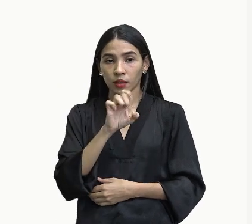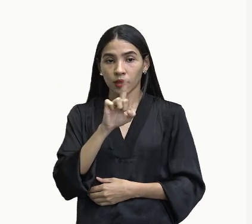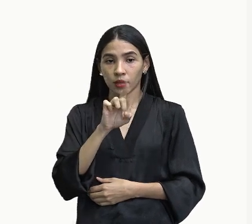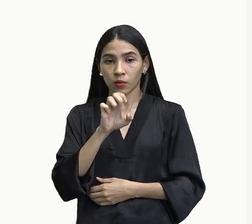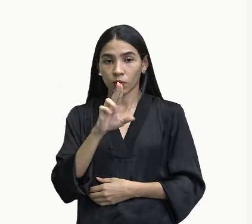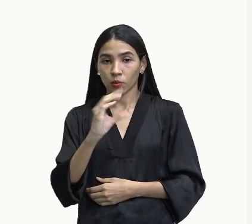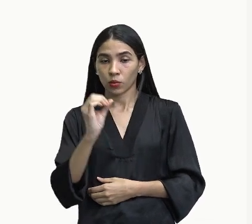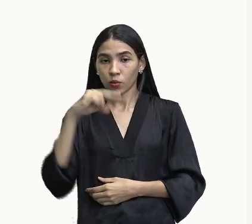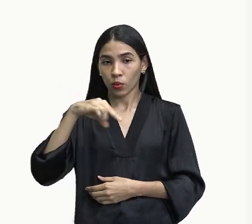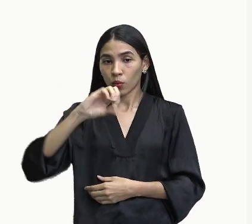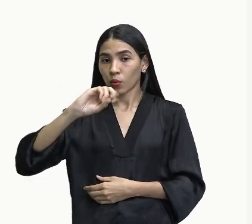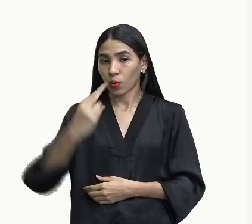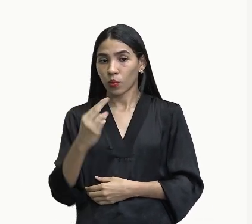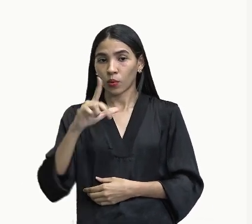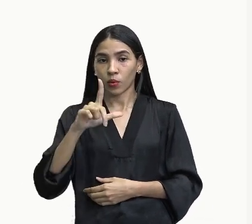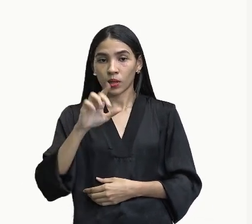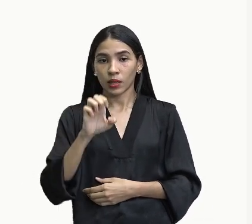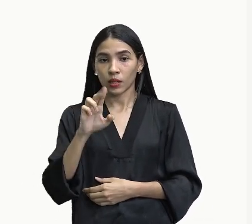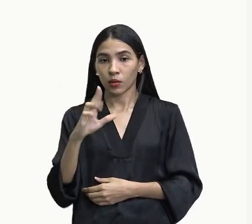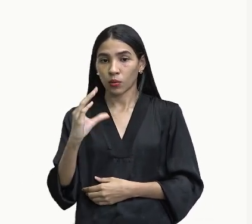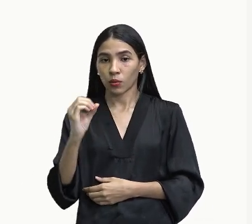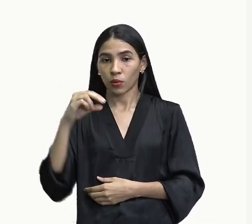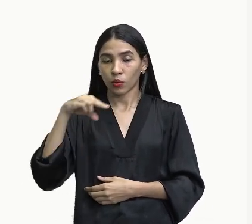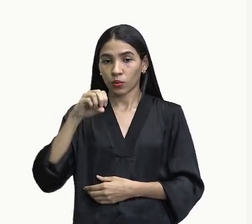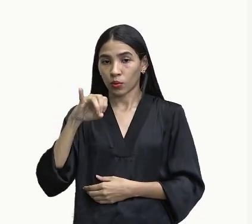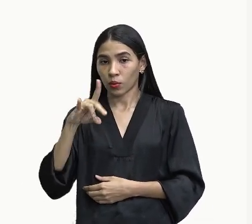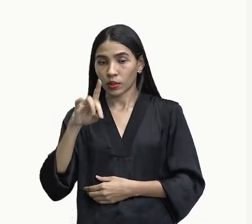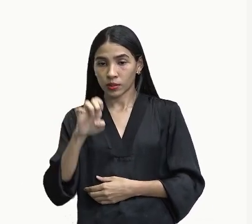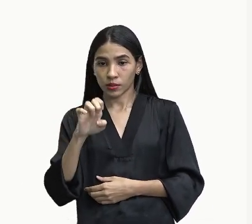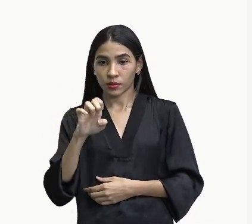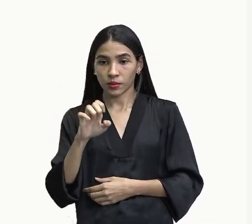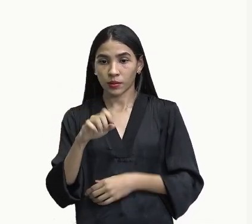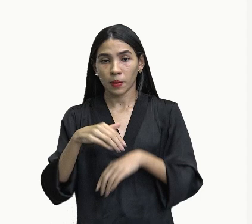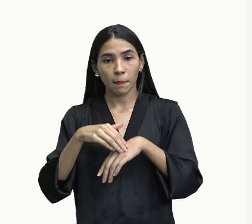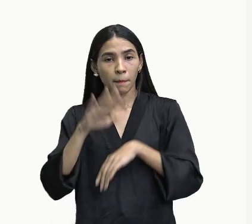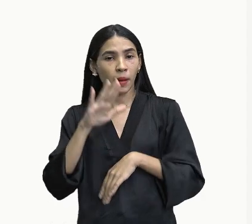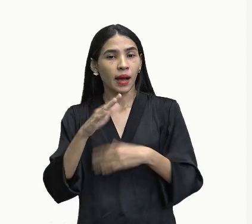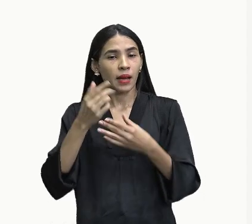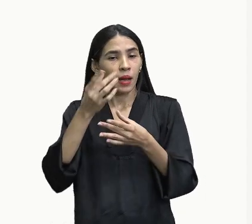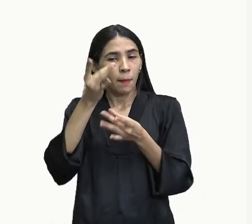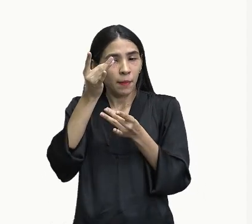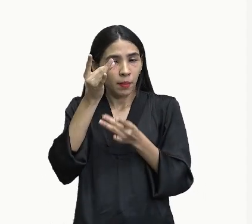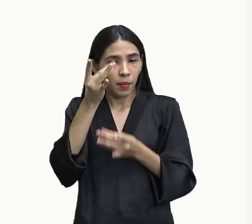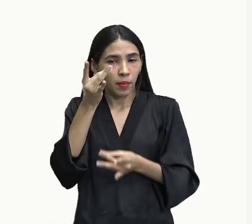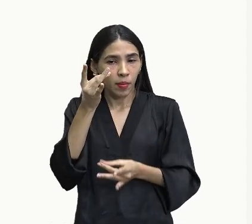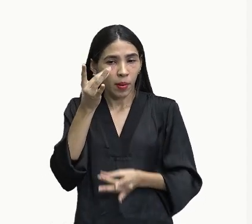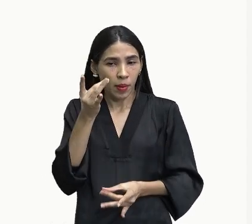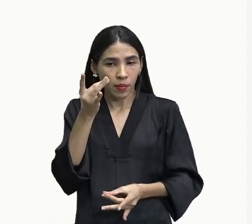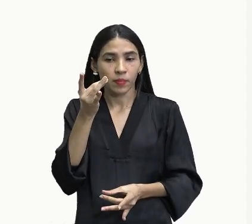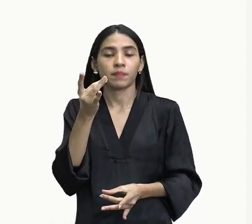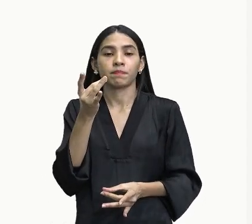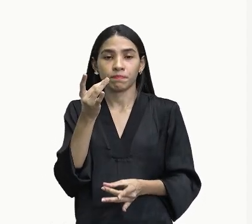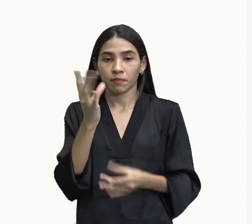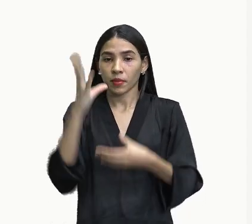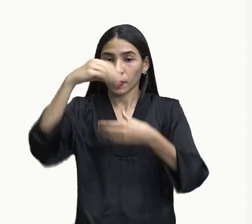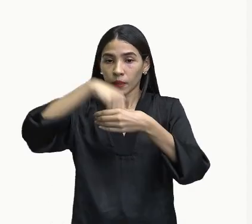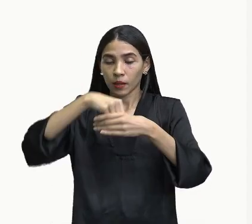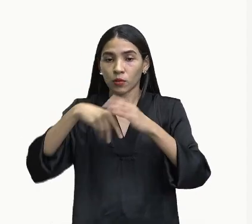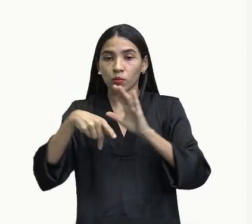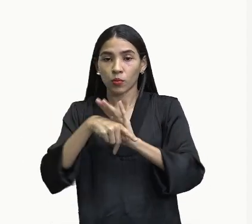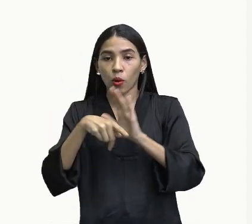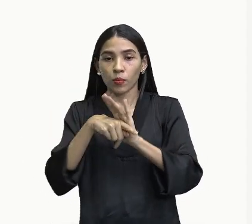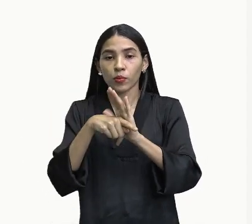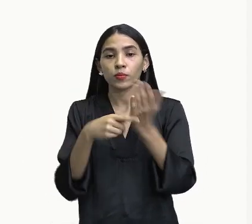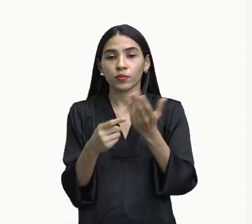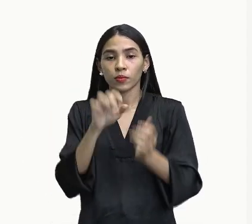ou leuconoide. É o tipo mais complexo desses indivíduos dentro do grupo das